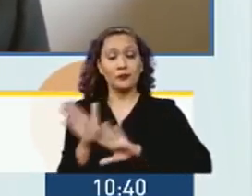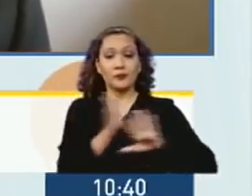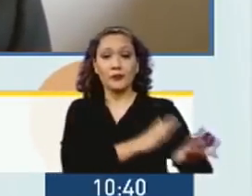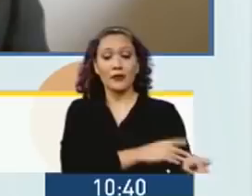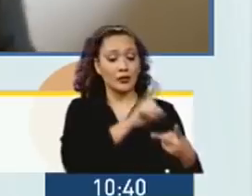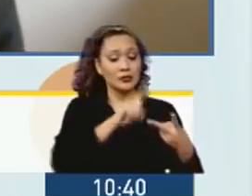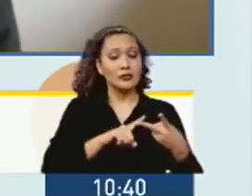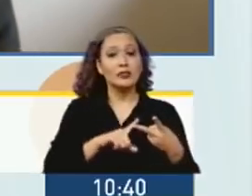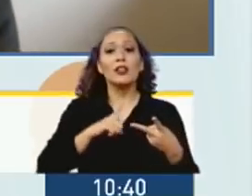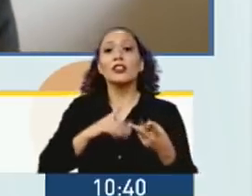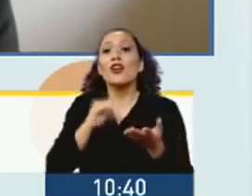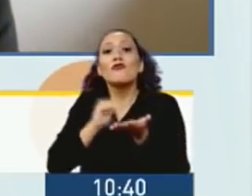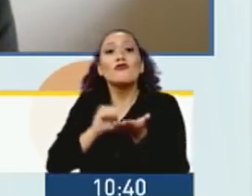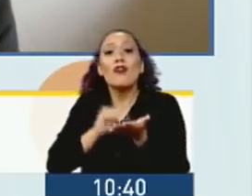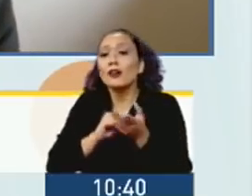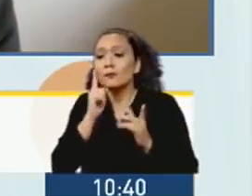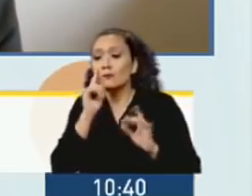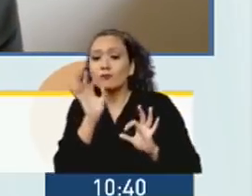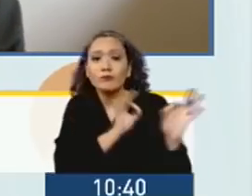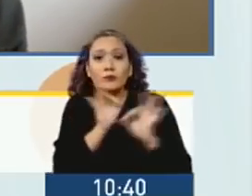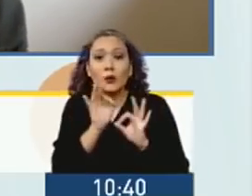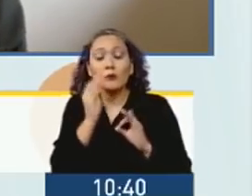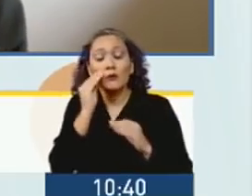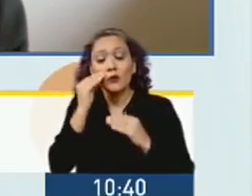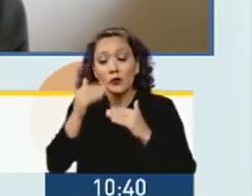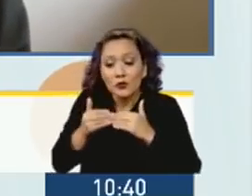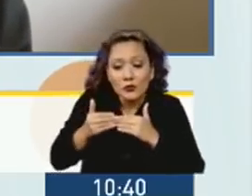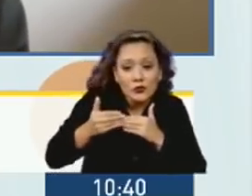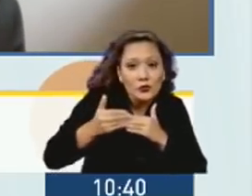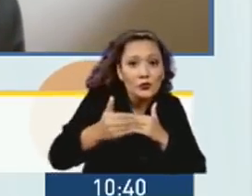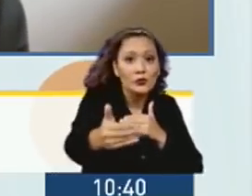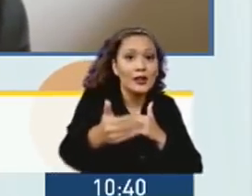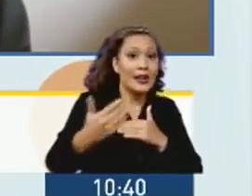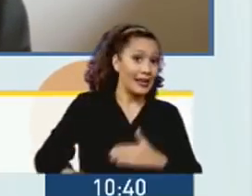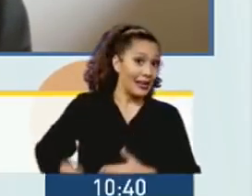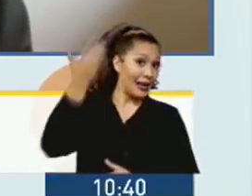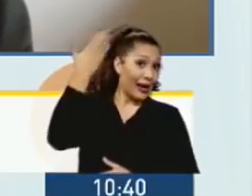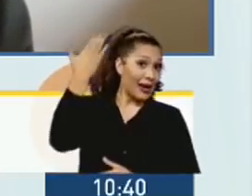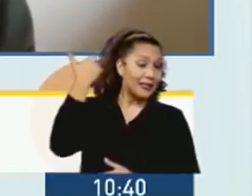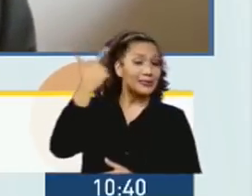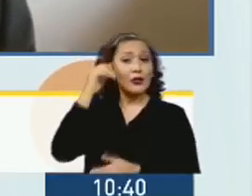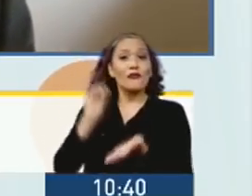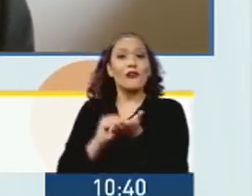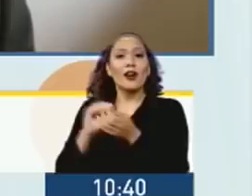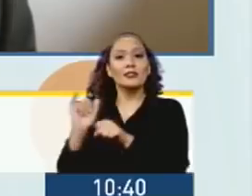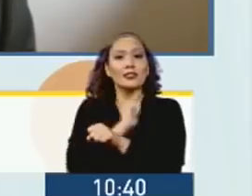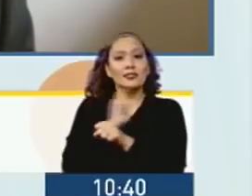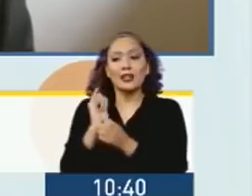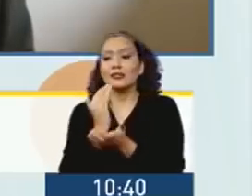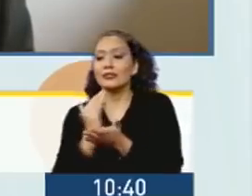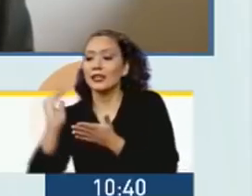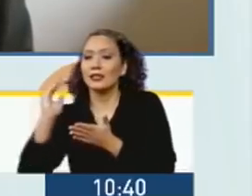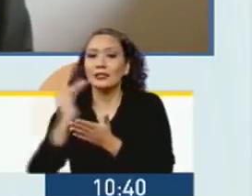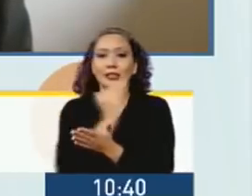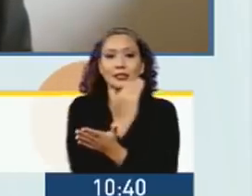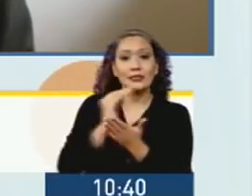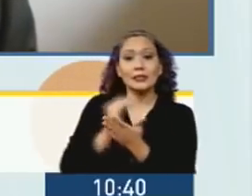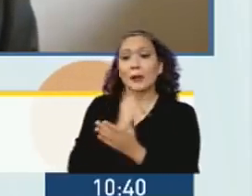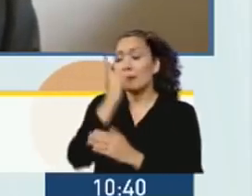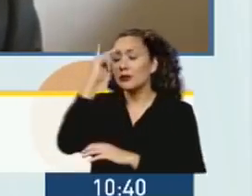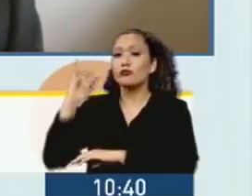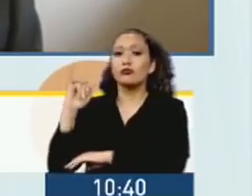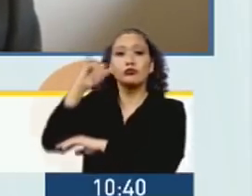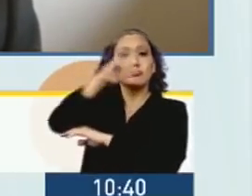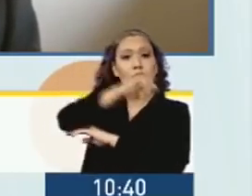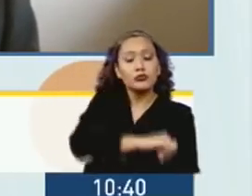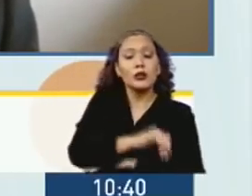de planejamento com previsibilidade. Faltaram ações lá atrás, já no Brasil, para fazer triagem de quem entrou nos aeroportos, para